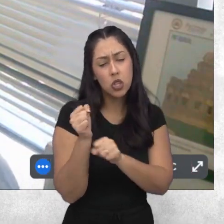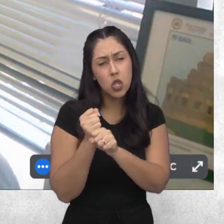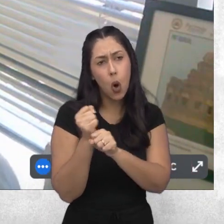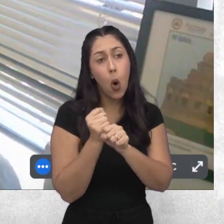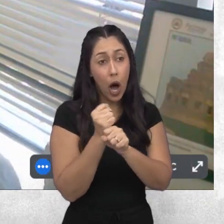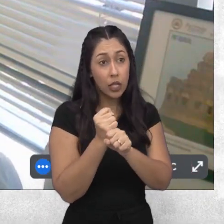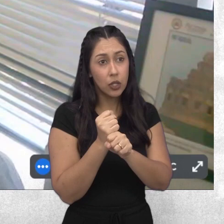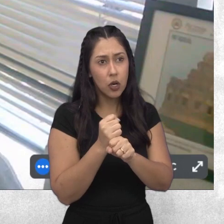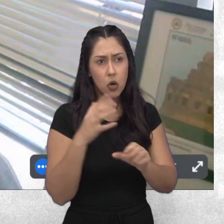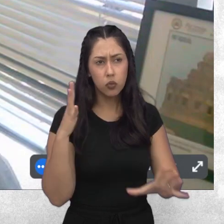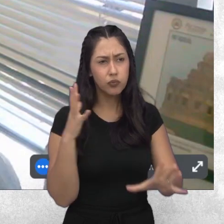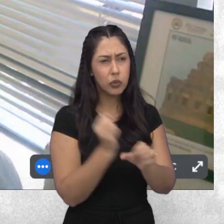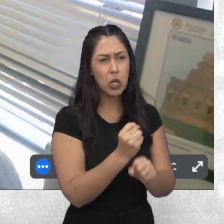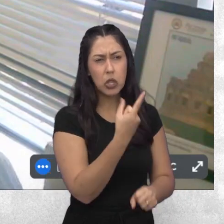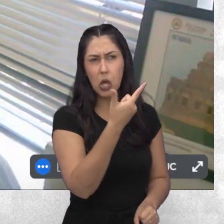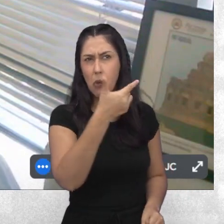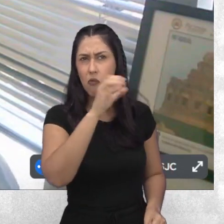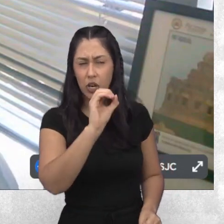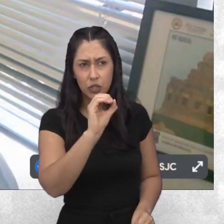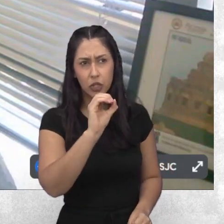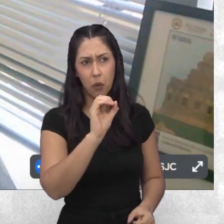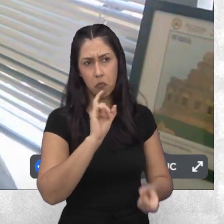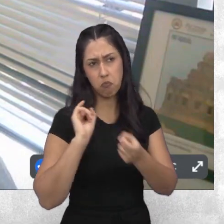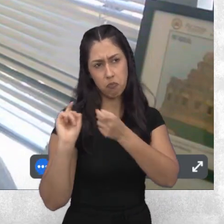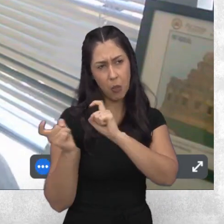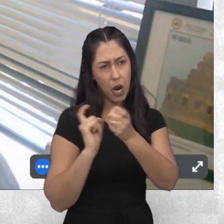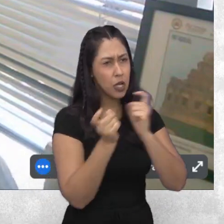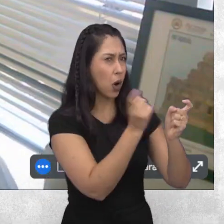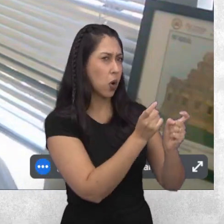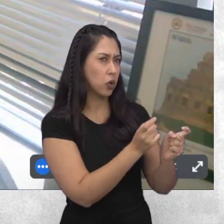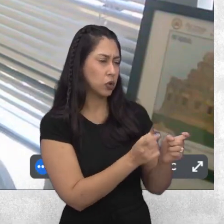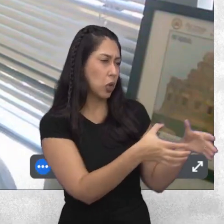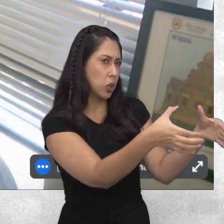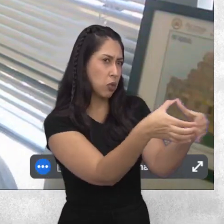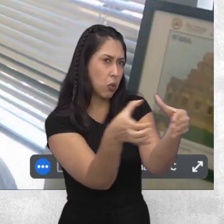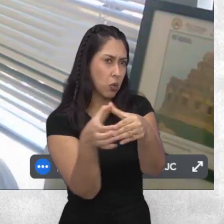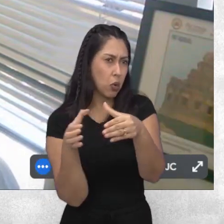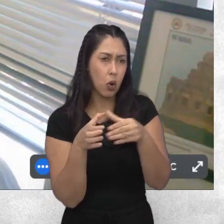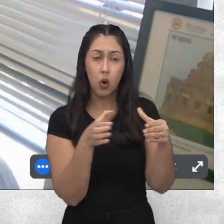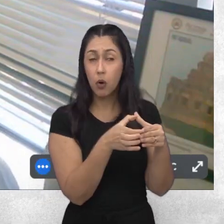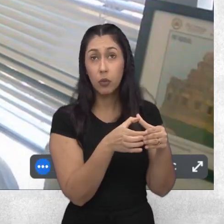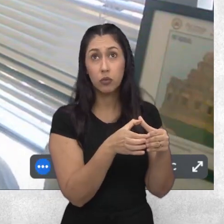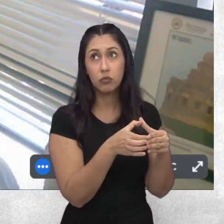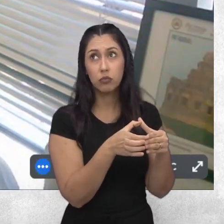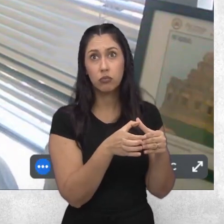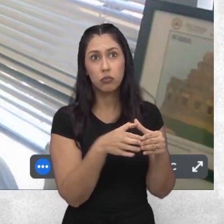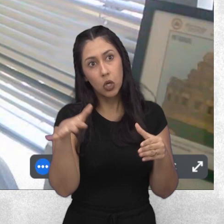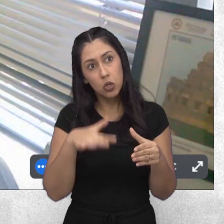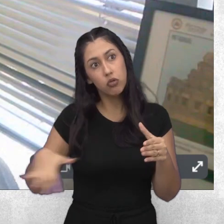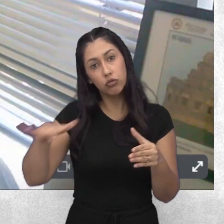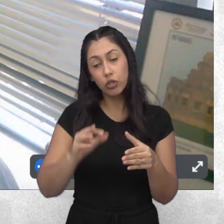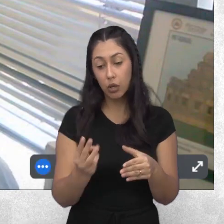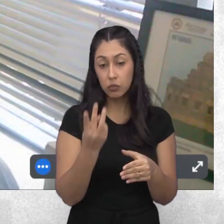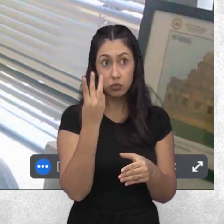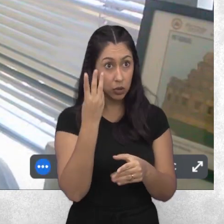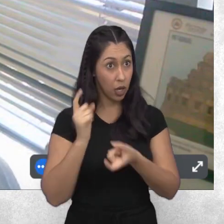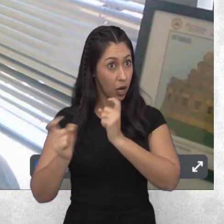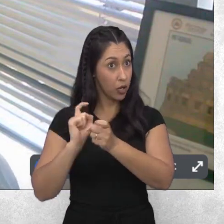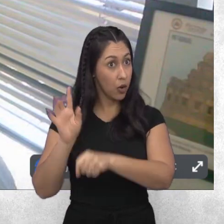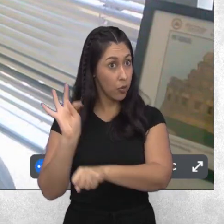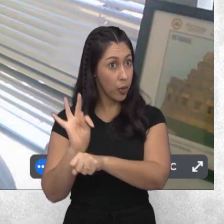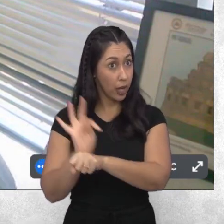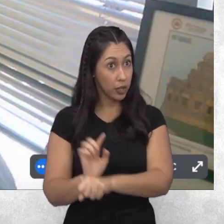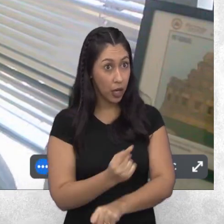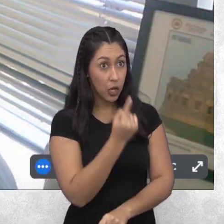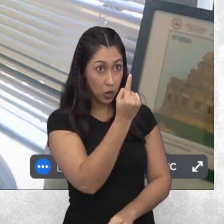120 reuniões que vão acontecer nos diferentes grupos de trabalho. Em geral, você tem 3 reuniões técnicas e